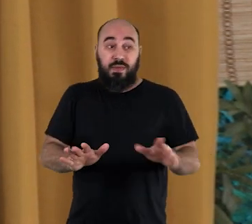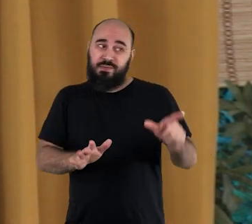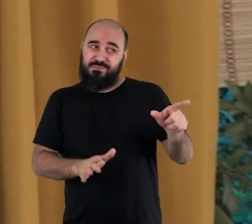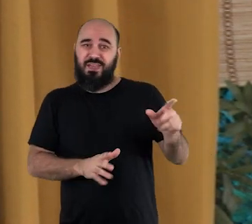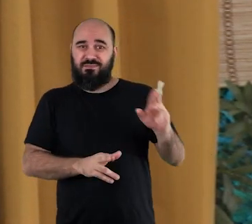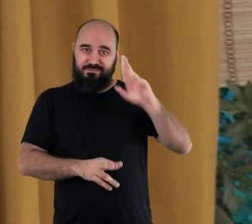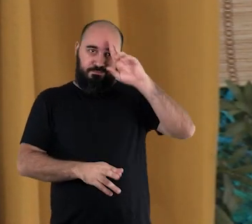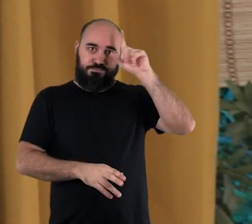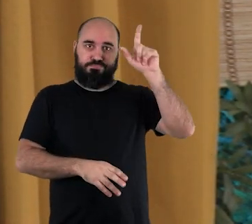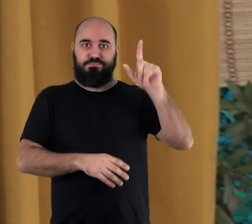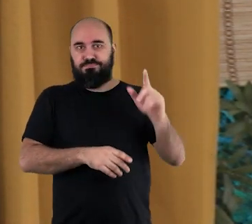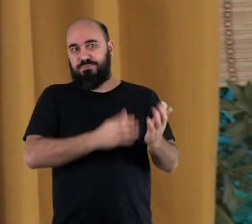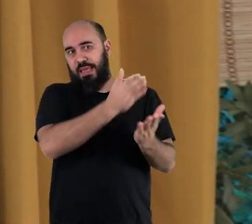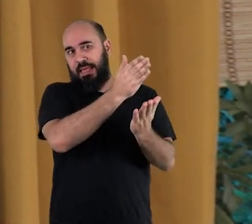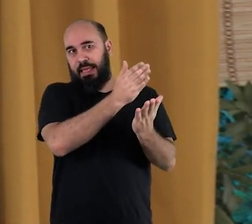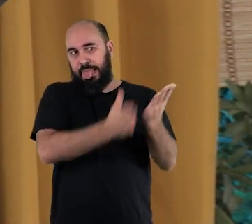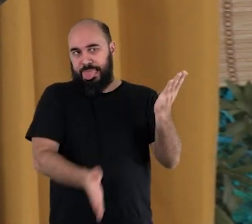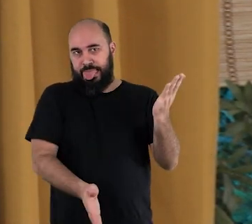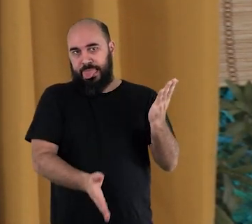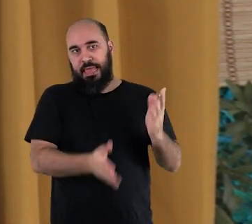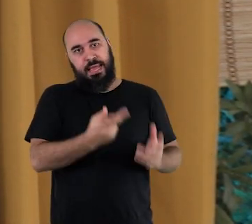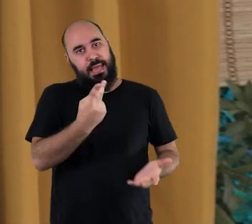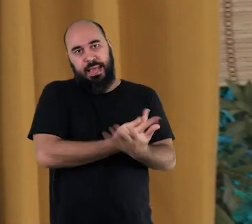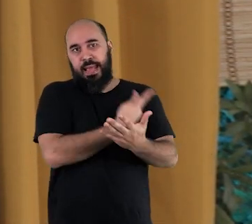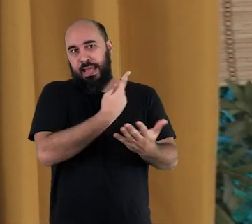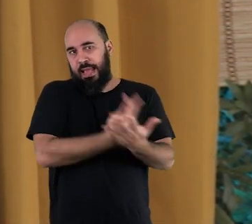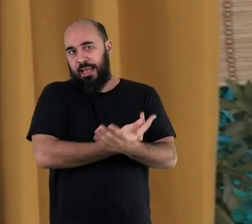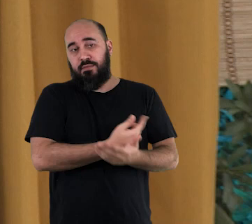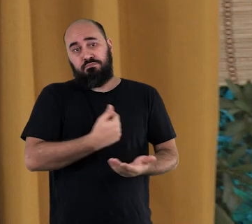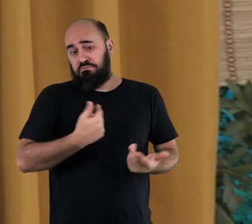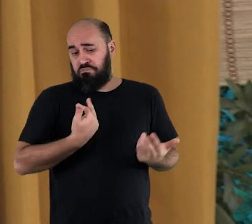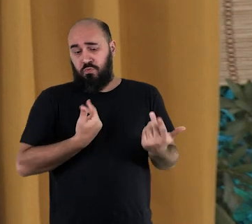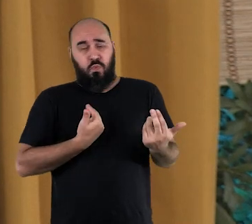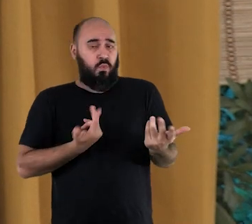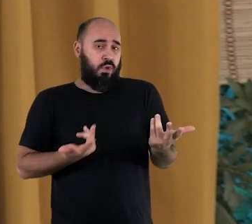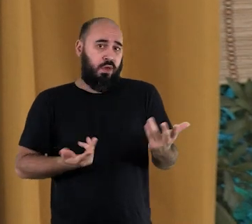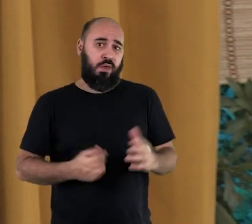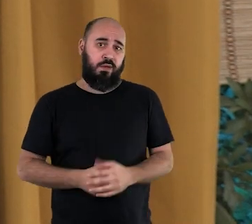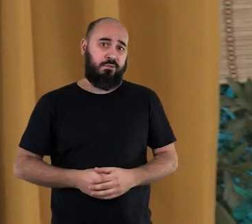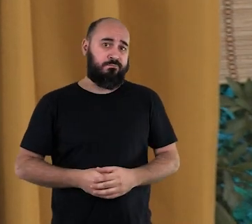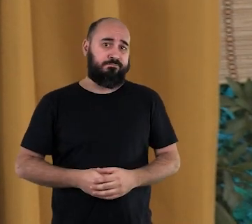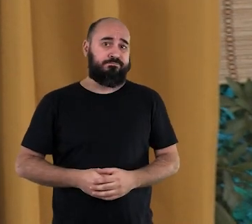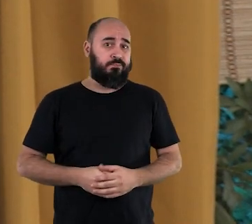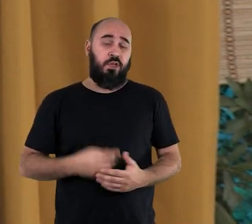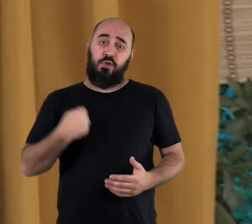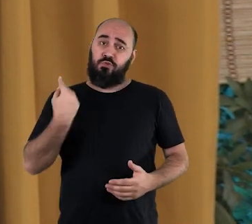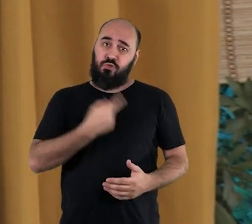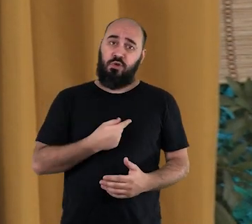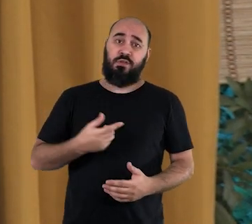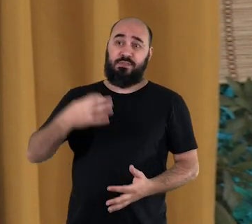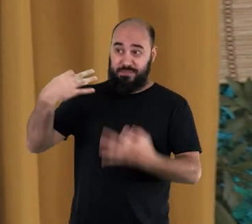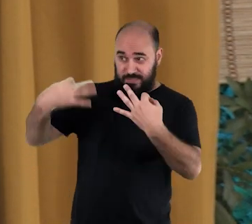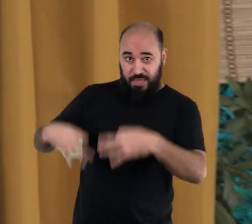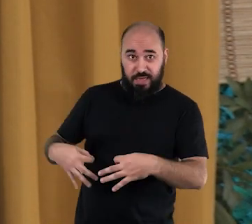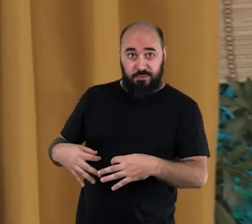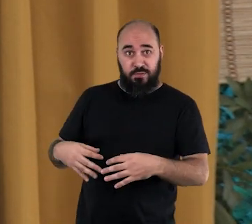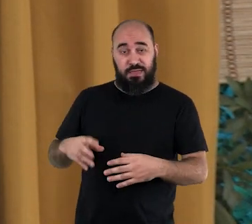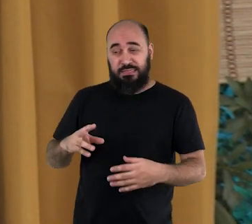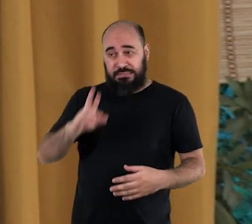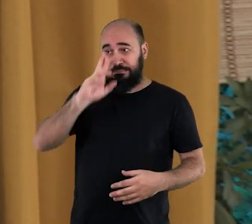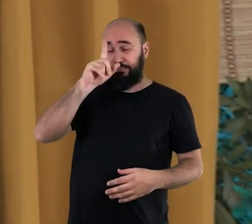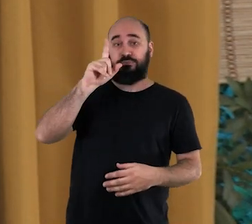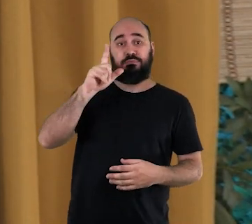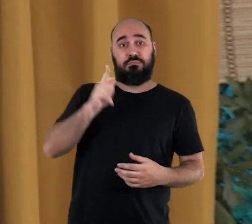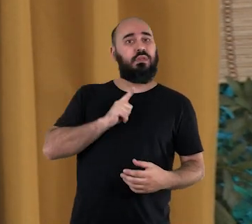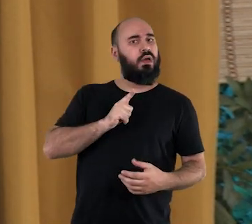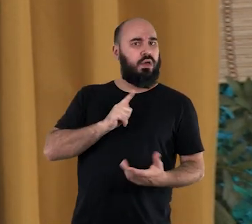não é? Ou é assim, gente como a gente, não é? Quantas vezes nós também acertamos e erramos? Quantas